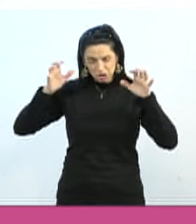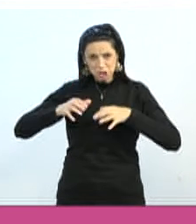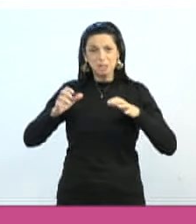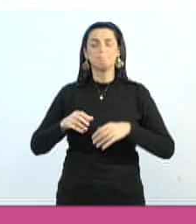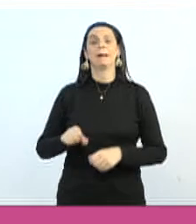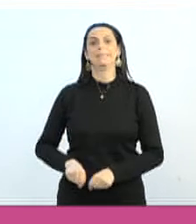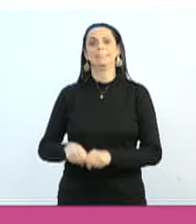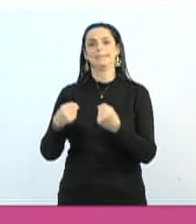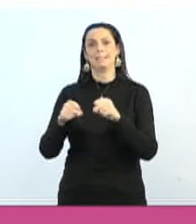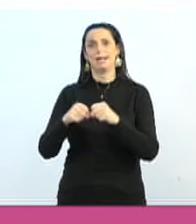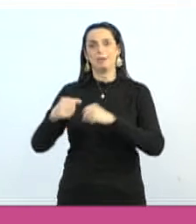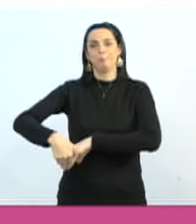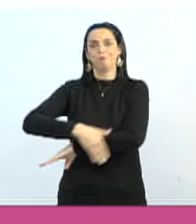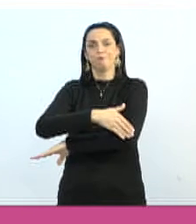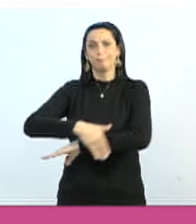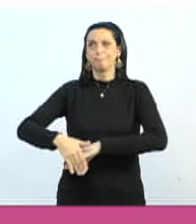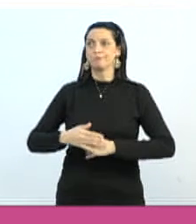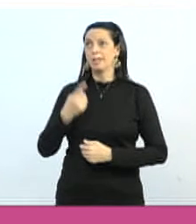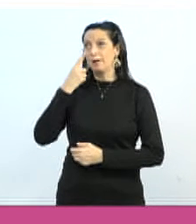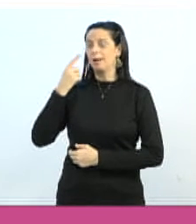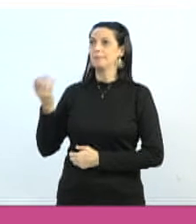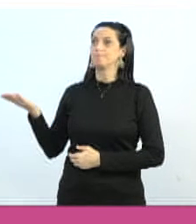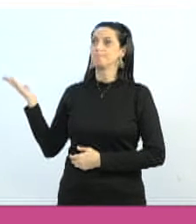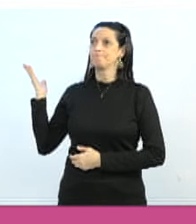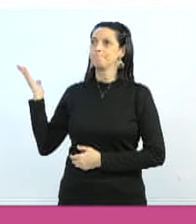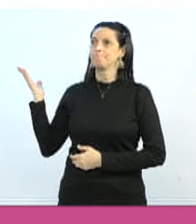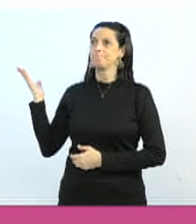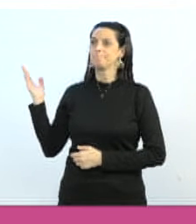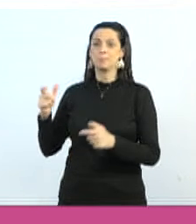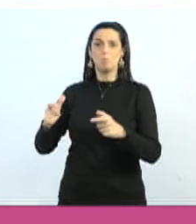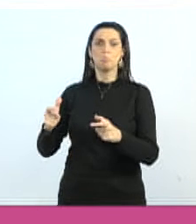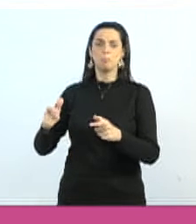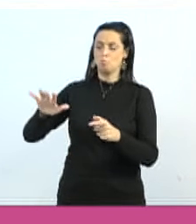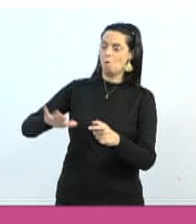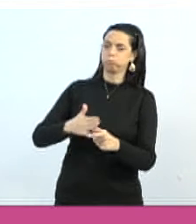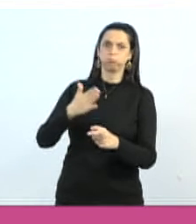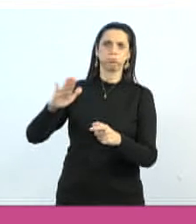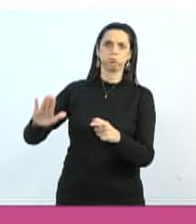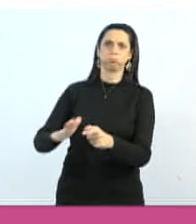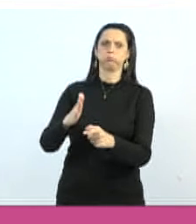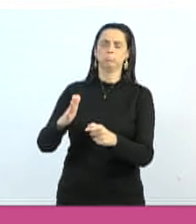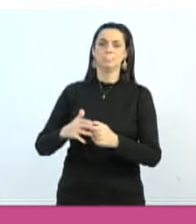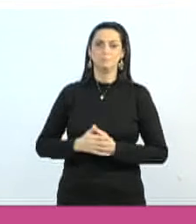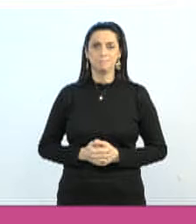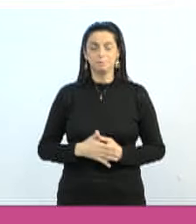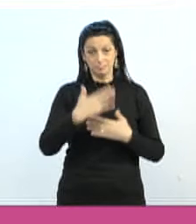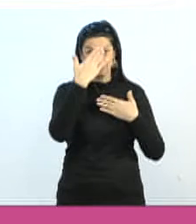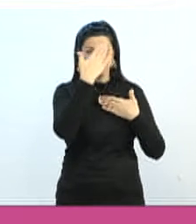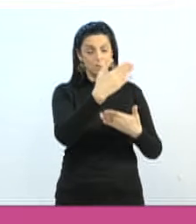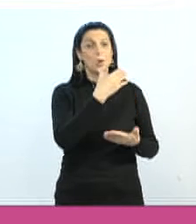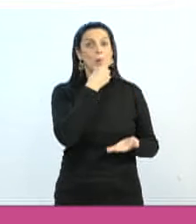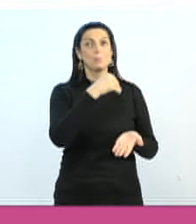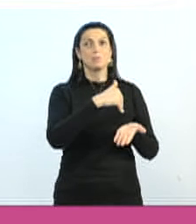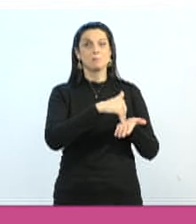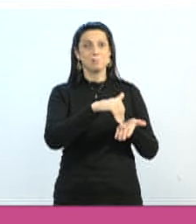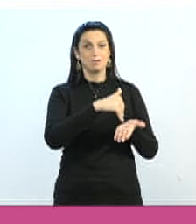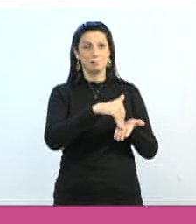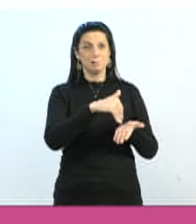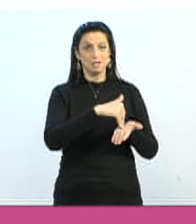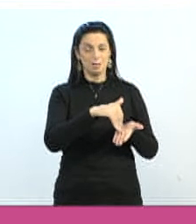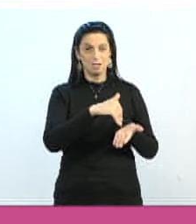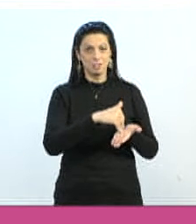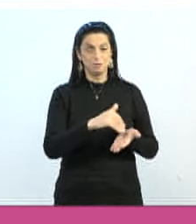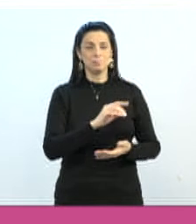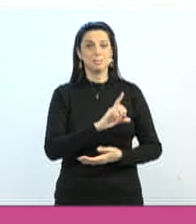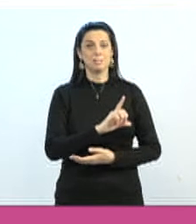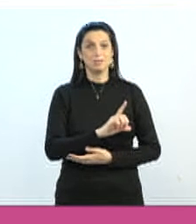sexta-feira, 70 milímetros, e acabou tendo alguns estragos na cidade. Então, eu agradeço ao secretário da